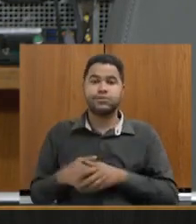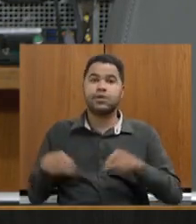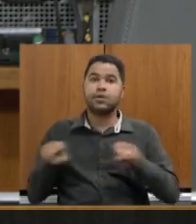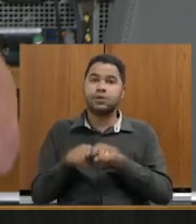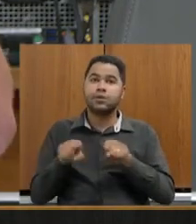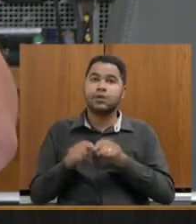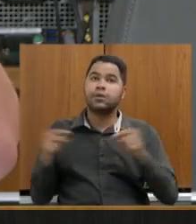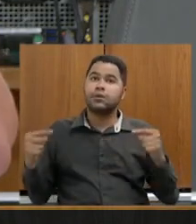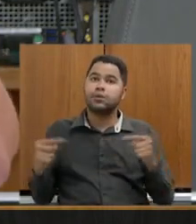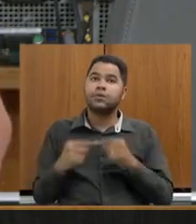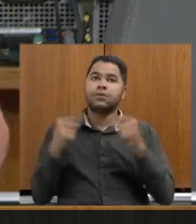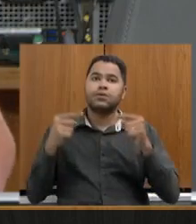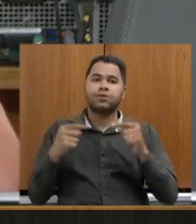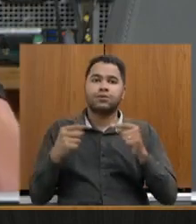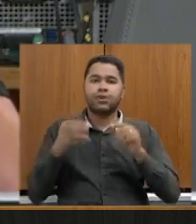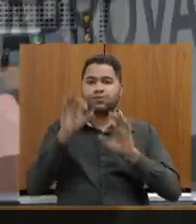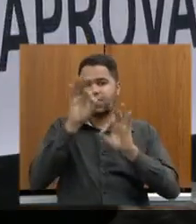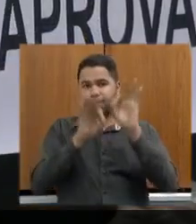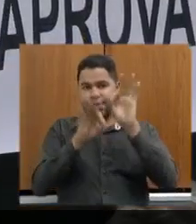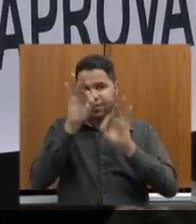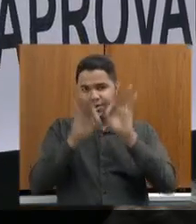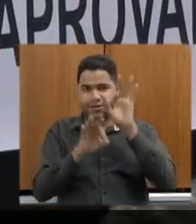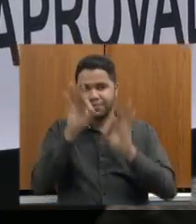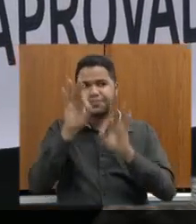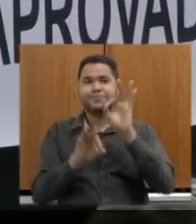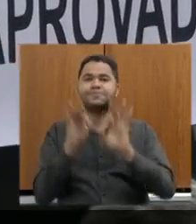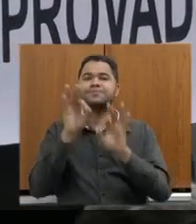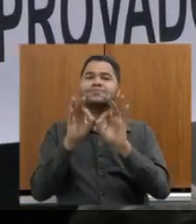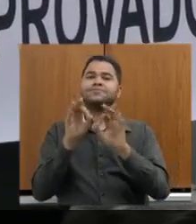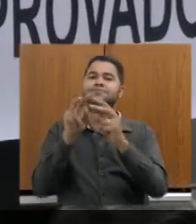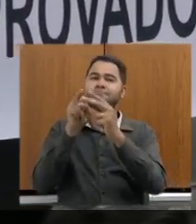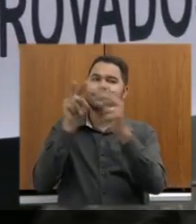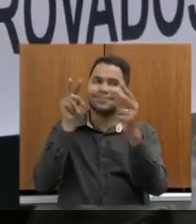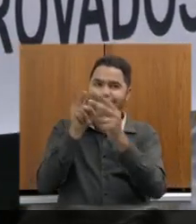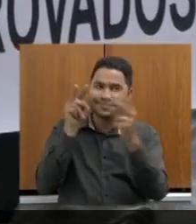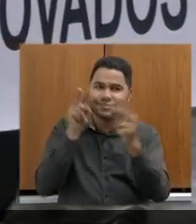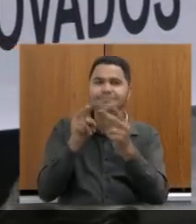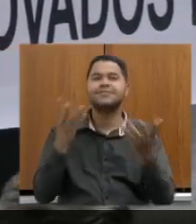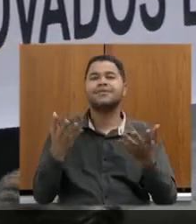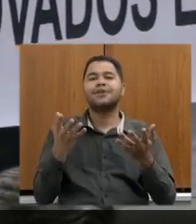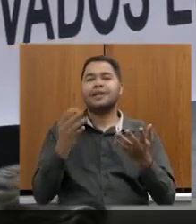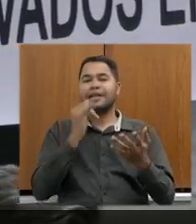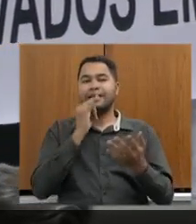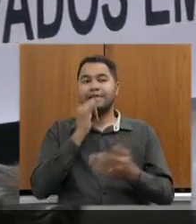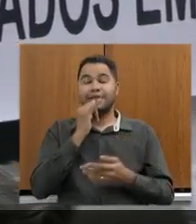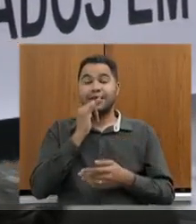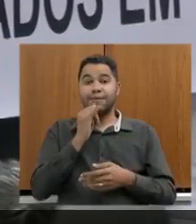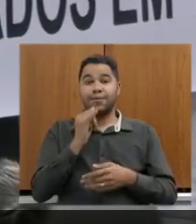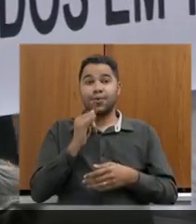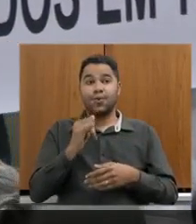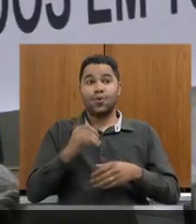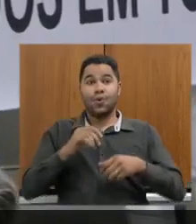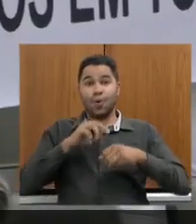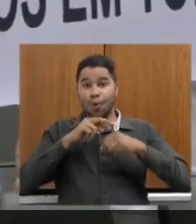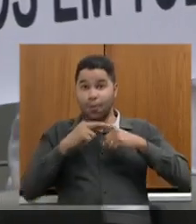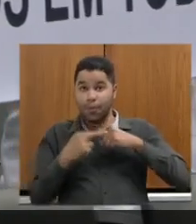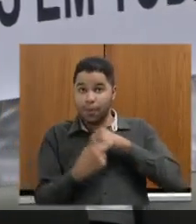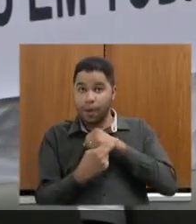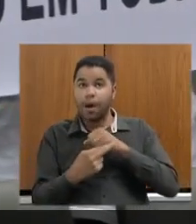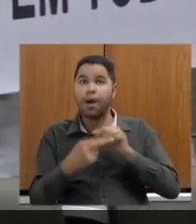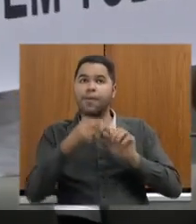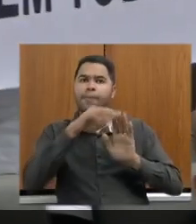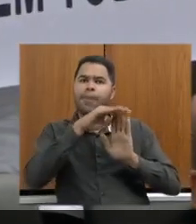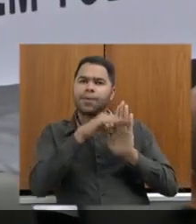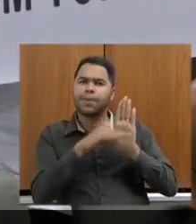relação é tão digital né Eu acredito que o sargento Rodrigues vai fazer uma ponderação muitas reclamações